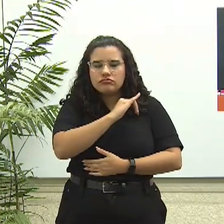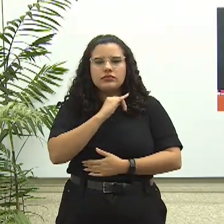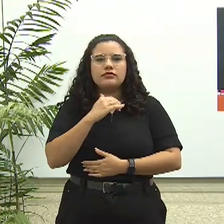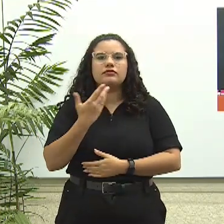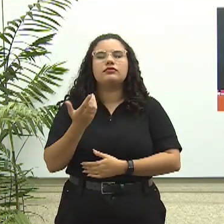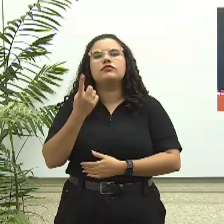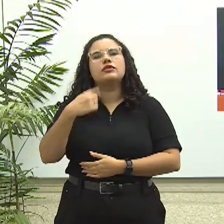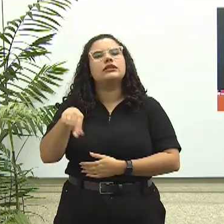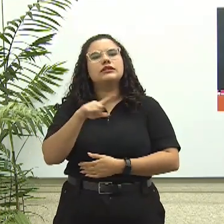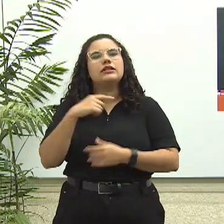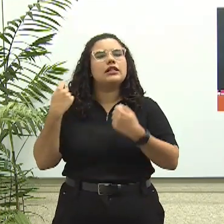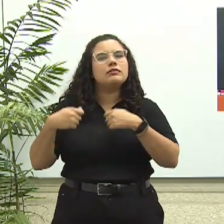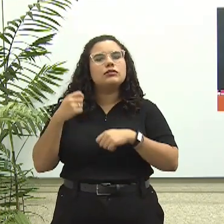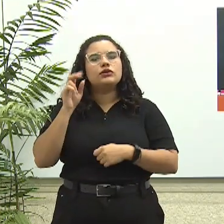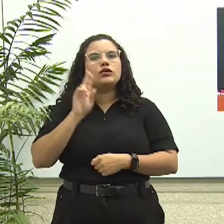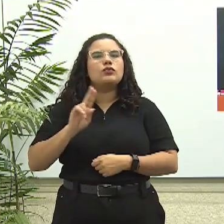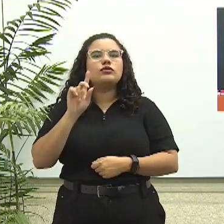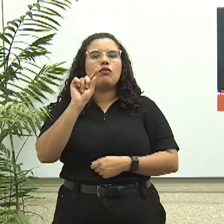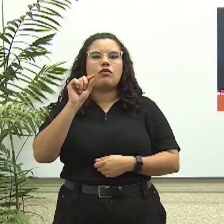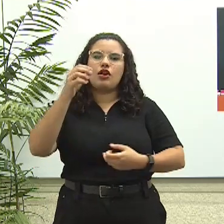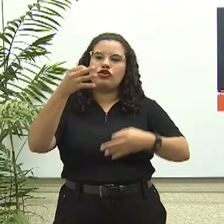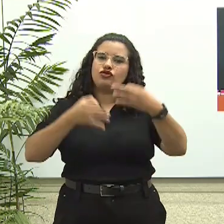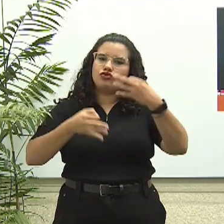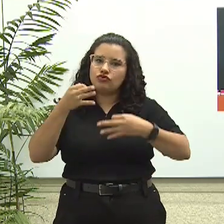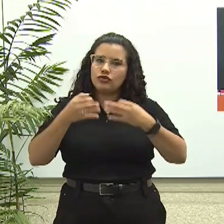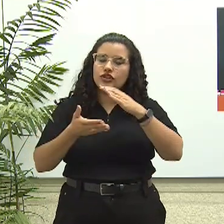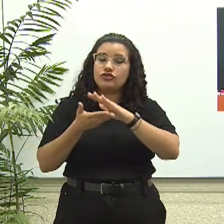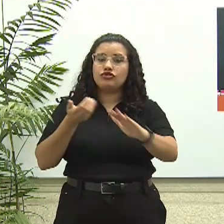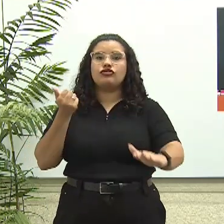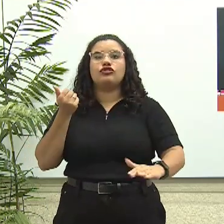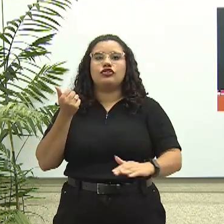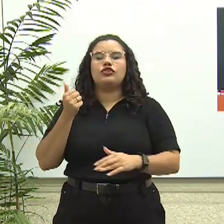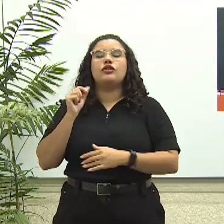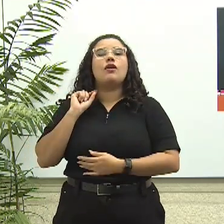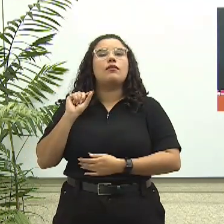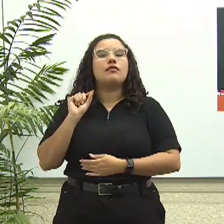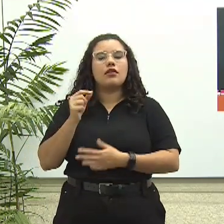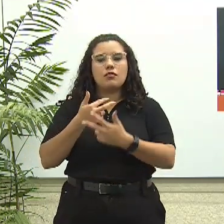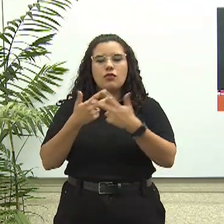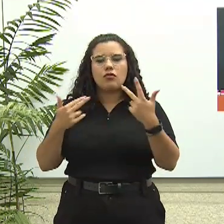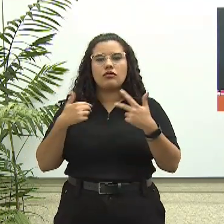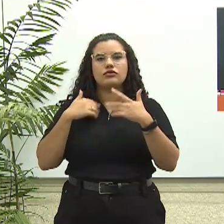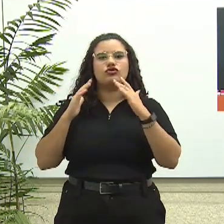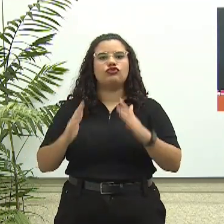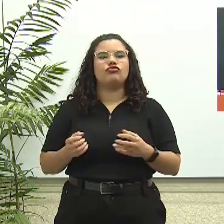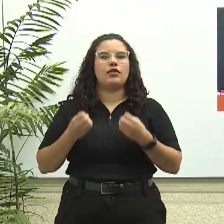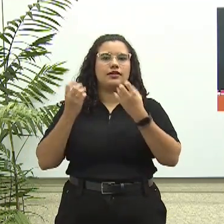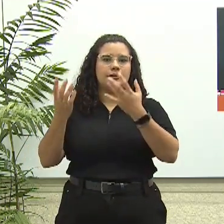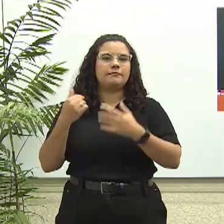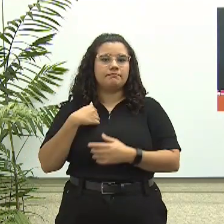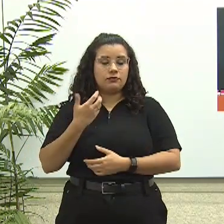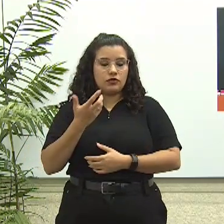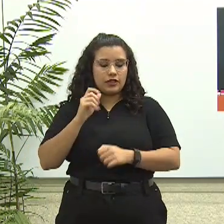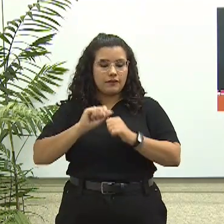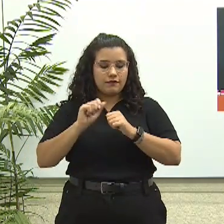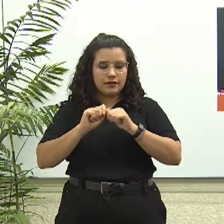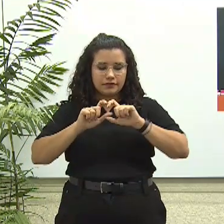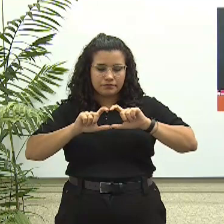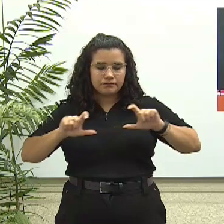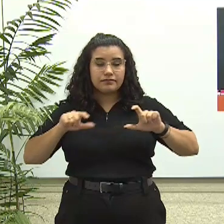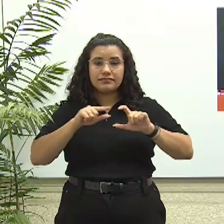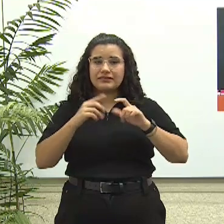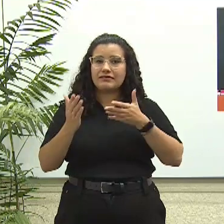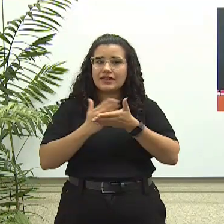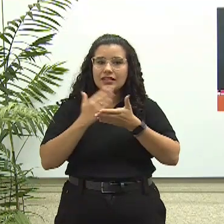então você tem que usar o judiciário para tirar o ar uma coisa que a gente entrega eu queria ler um trechinho que eu o livro é maravilhoso